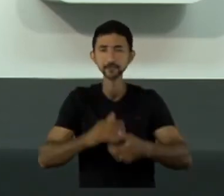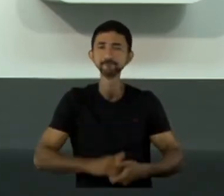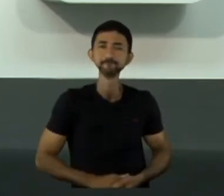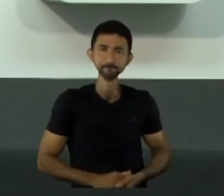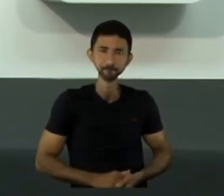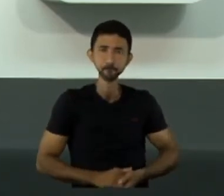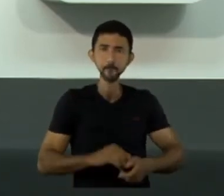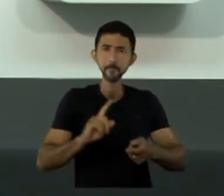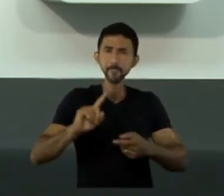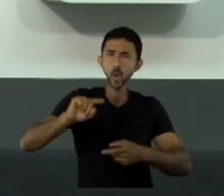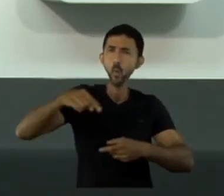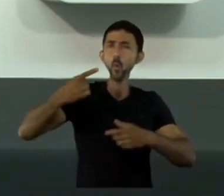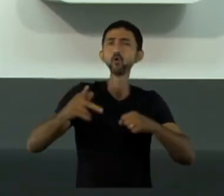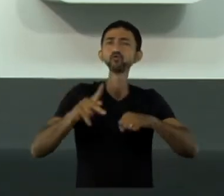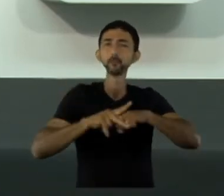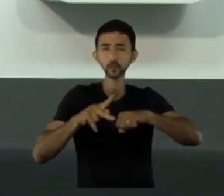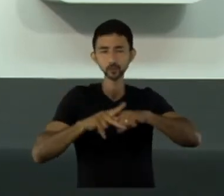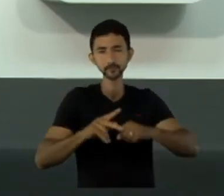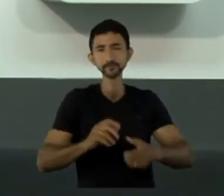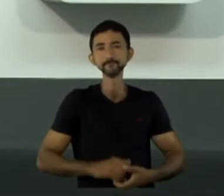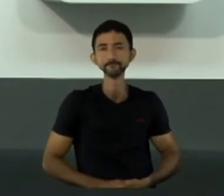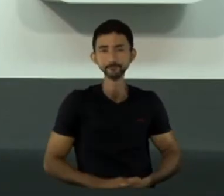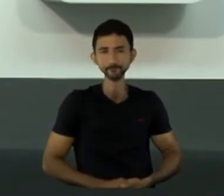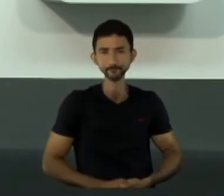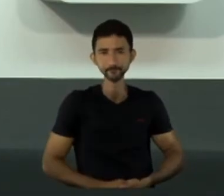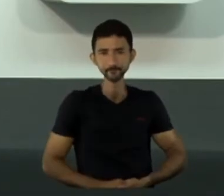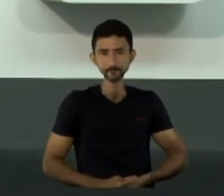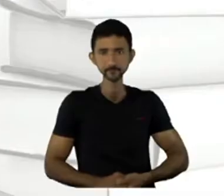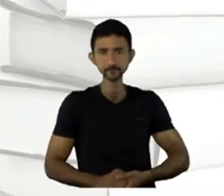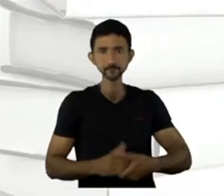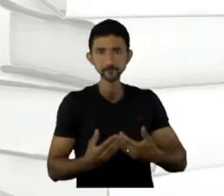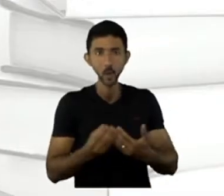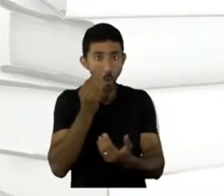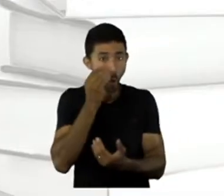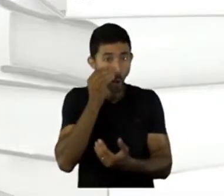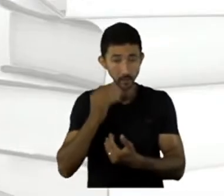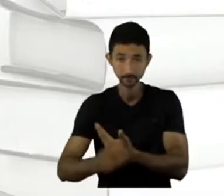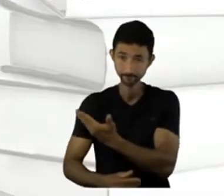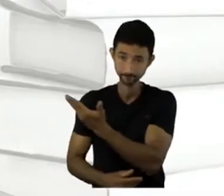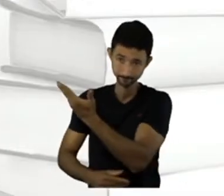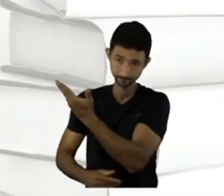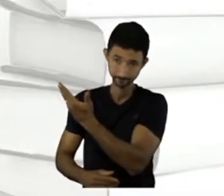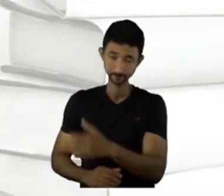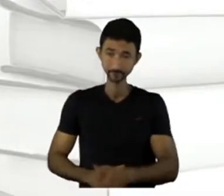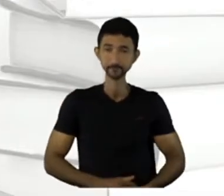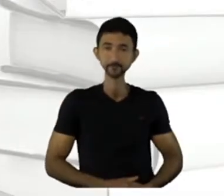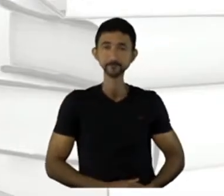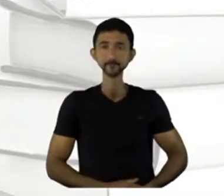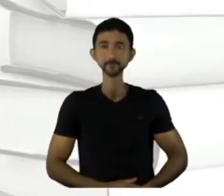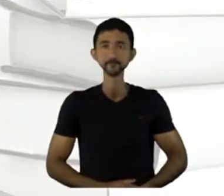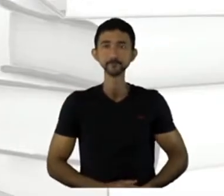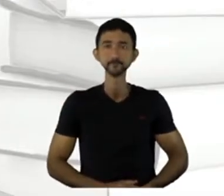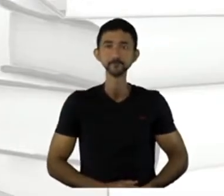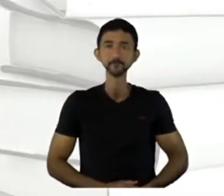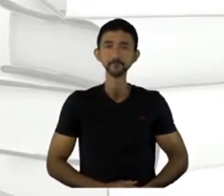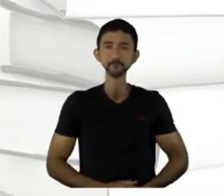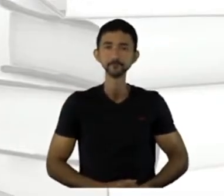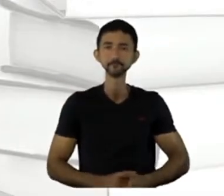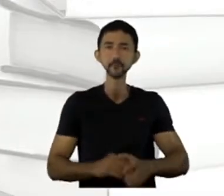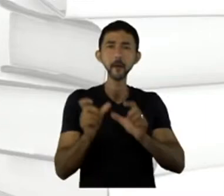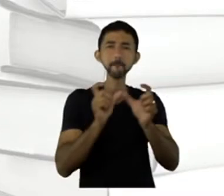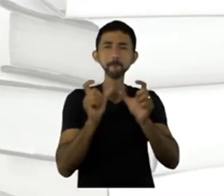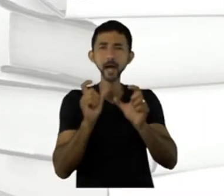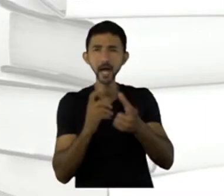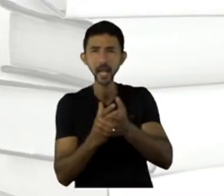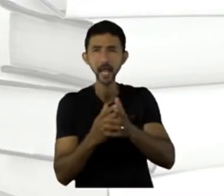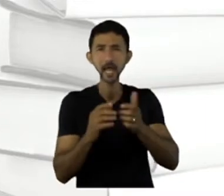Mas existem outros tipos de pronomes. Então, vamos aqui ao conceito. O que são pronomes? São